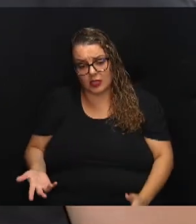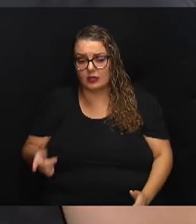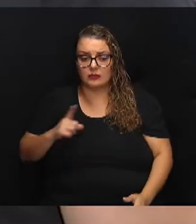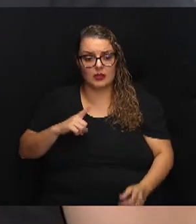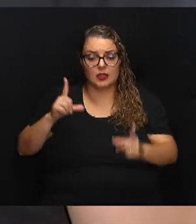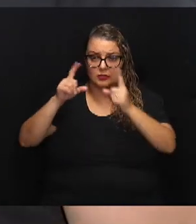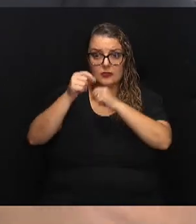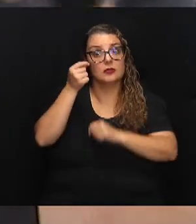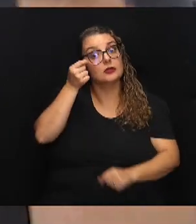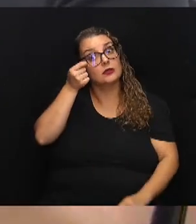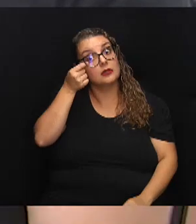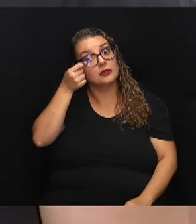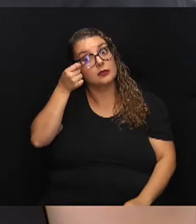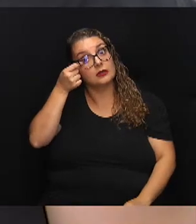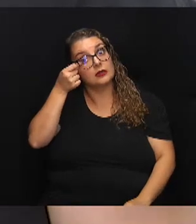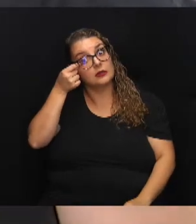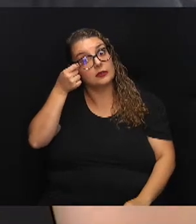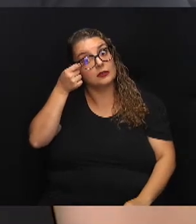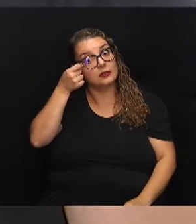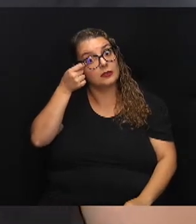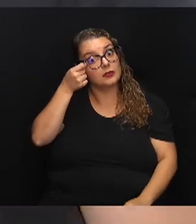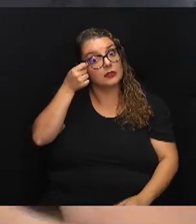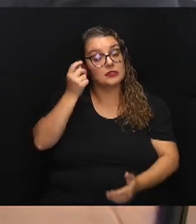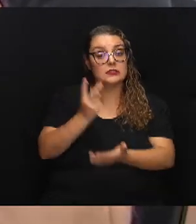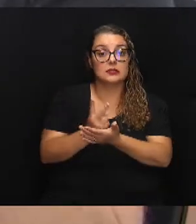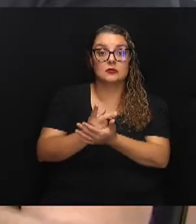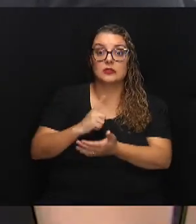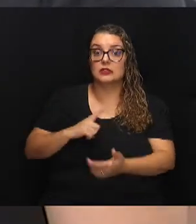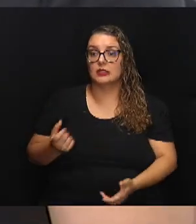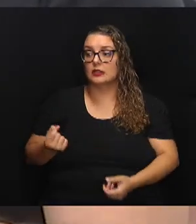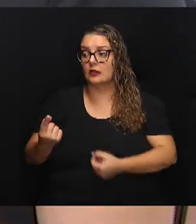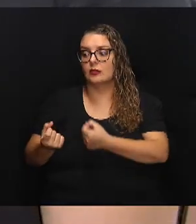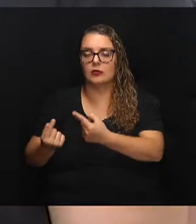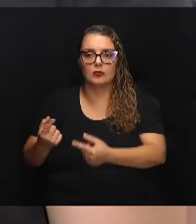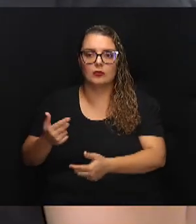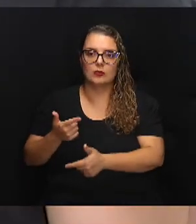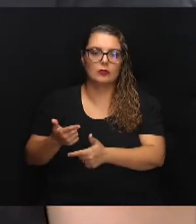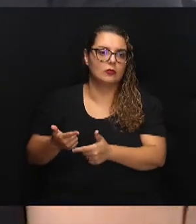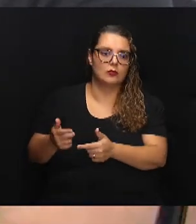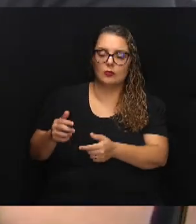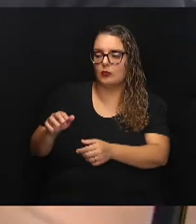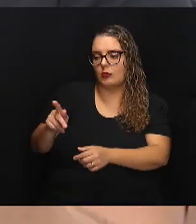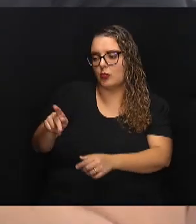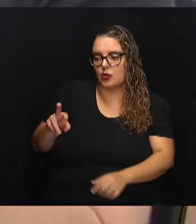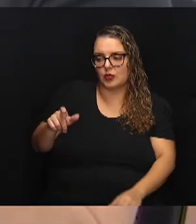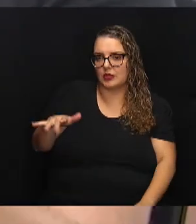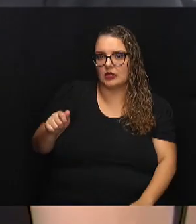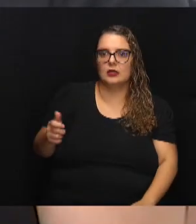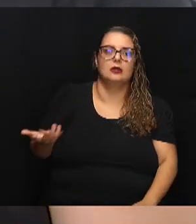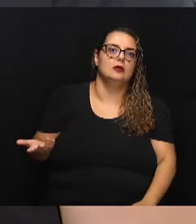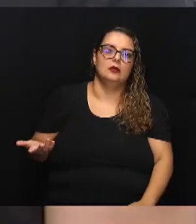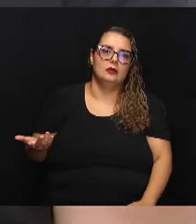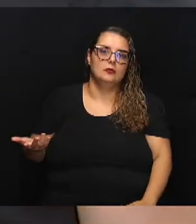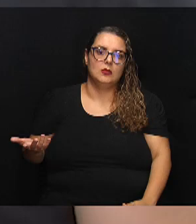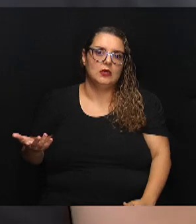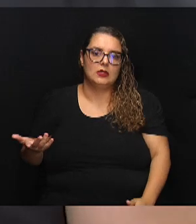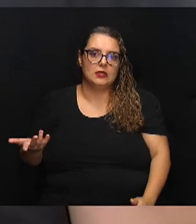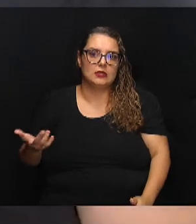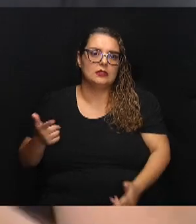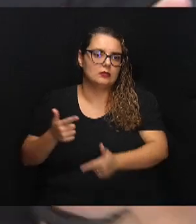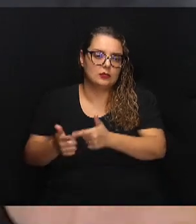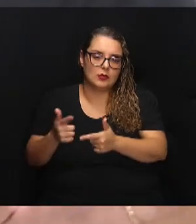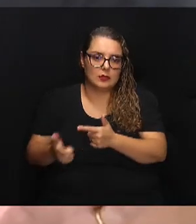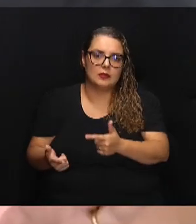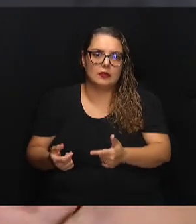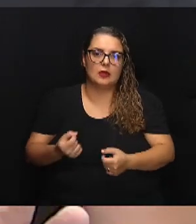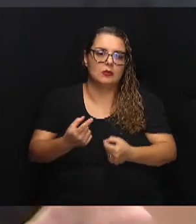software que dá problema, você está usando o Windows, trava, né? Você está programando, perde tudo, né? Travou. Então toda a área de tecnologia,